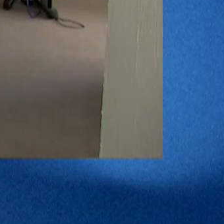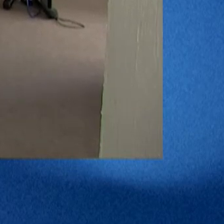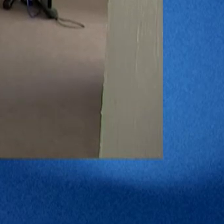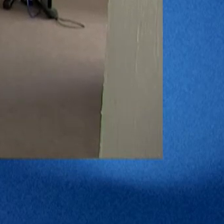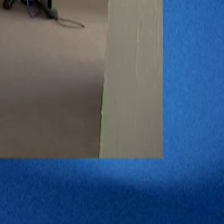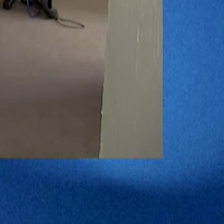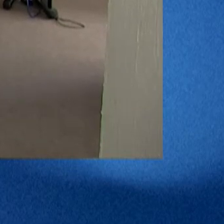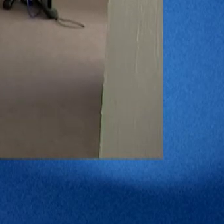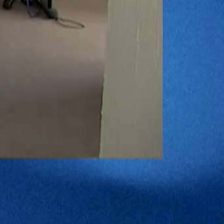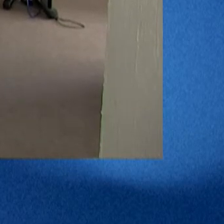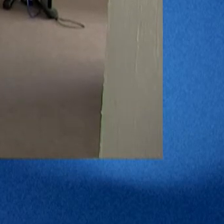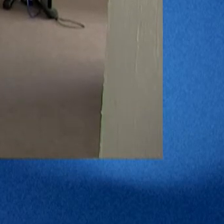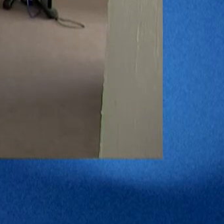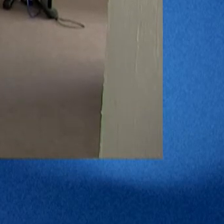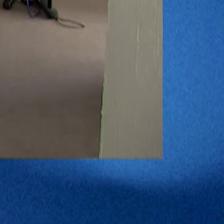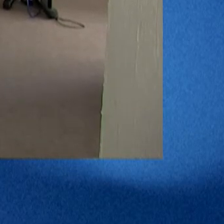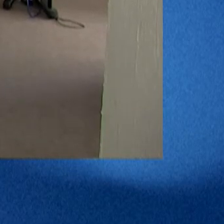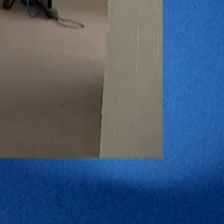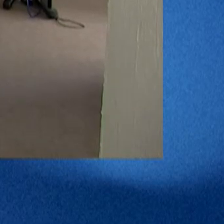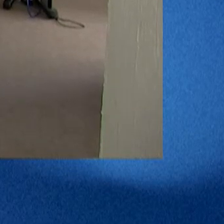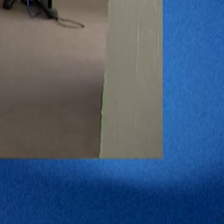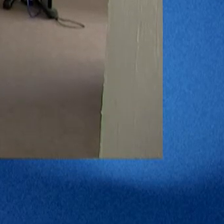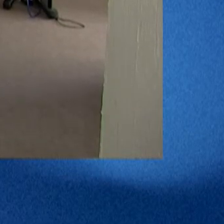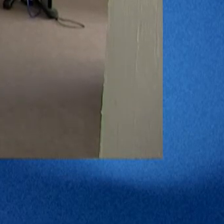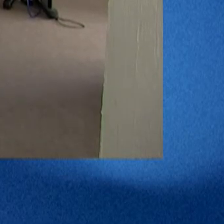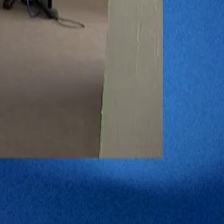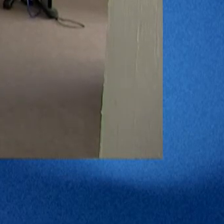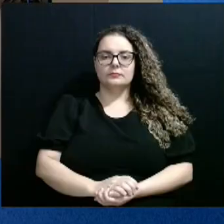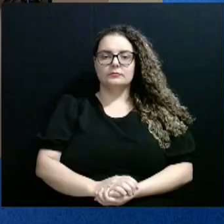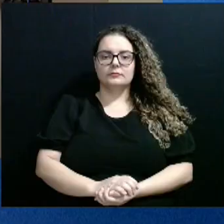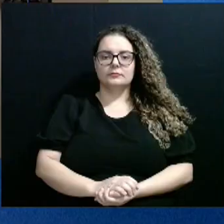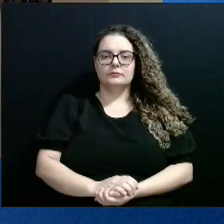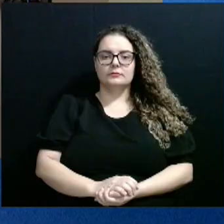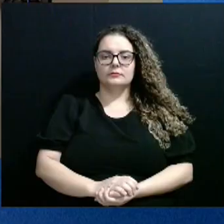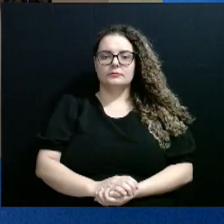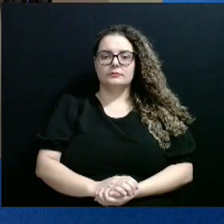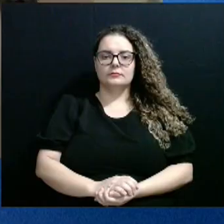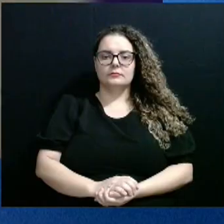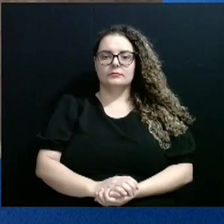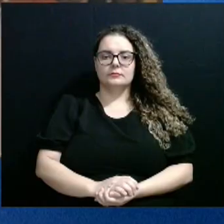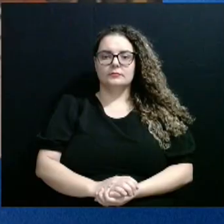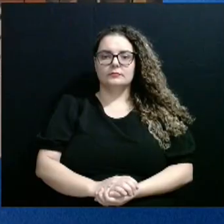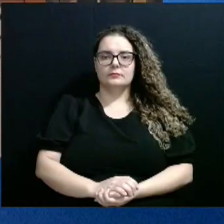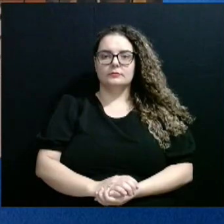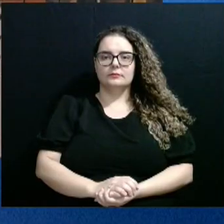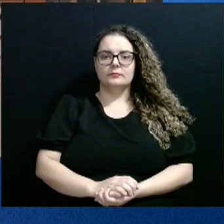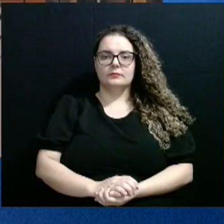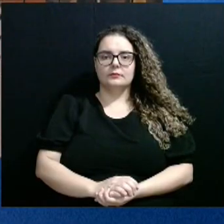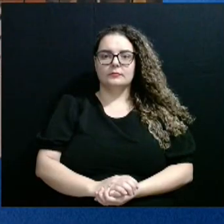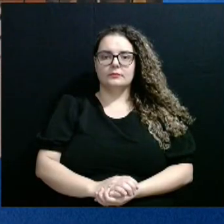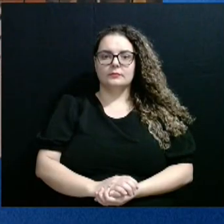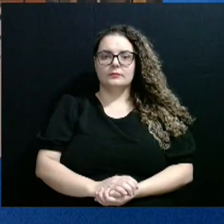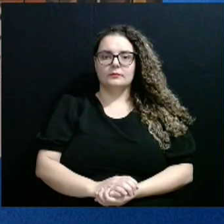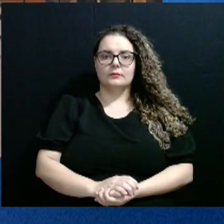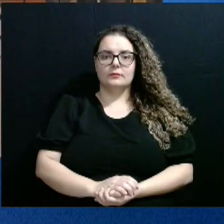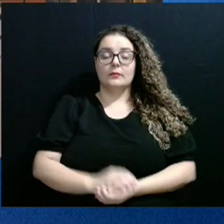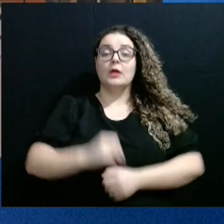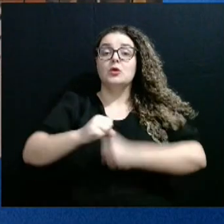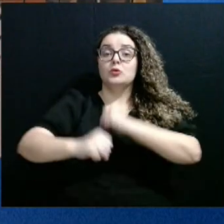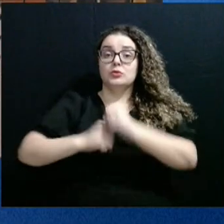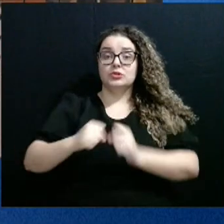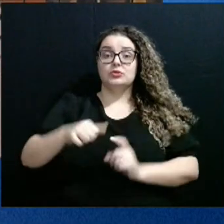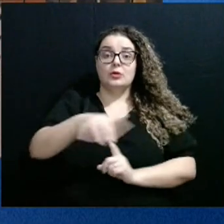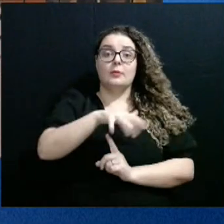Feirão do Instagram na prática abre o ano do empreendedorismo feminino em Campinas. No Giro Ambiental,